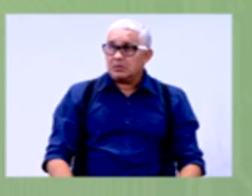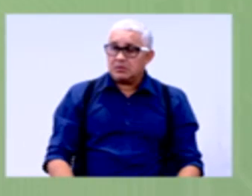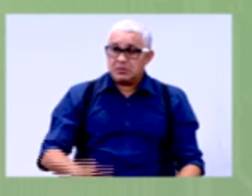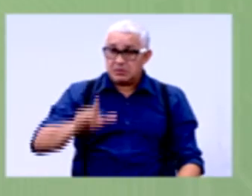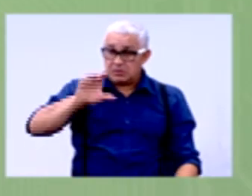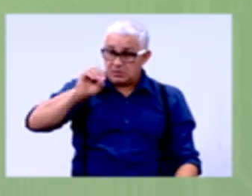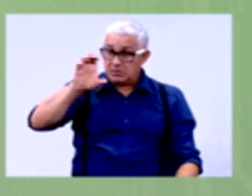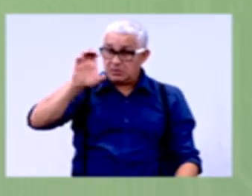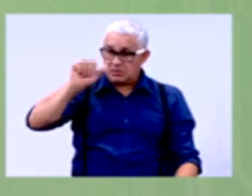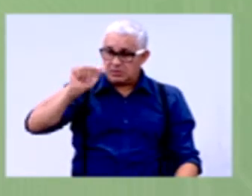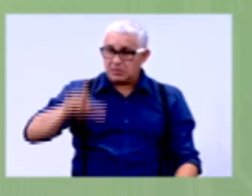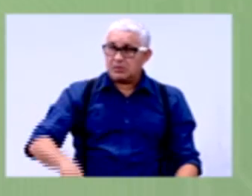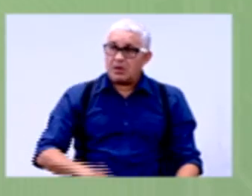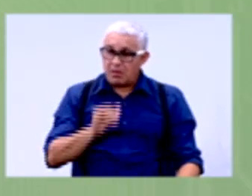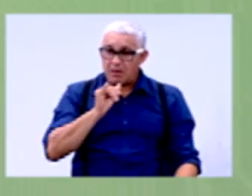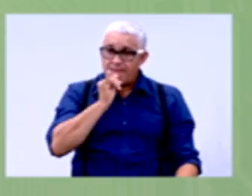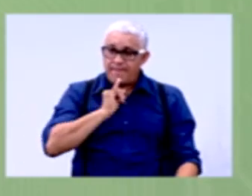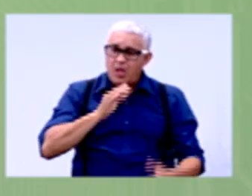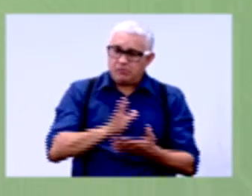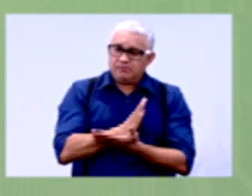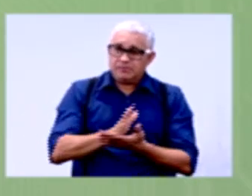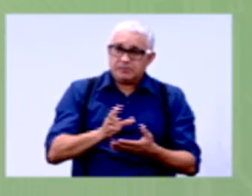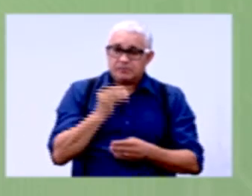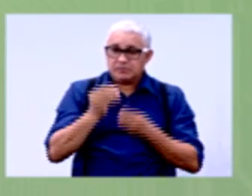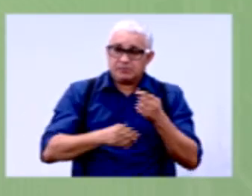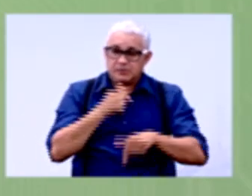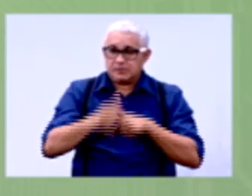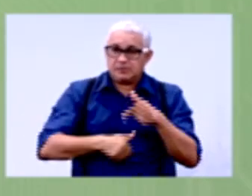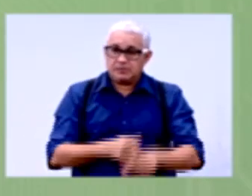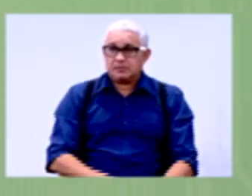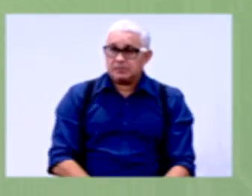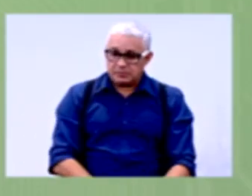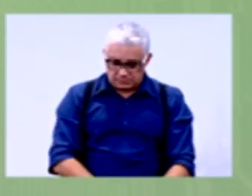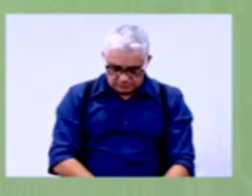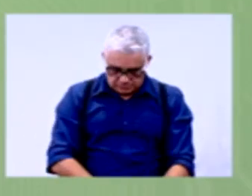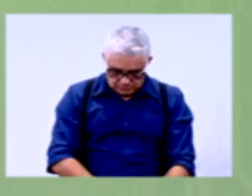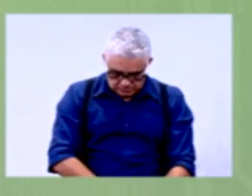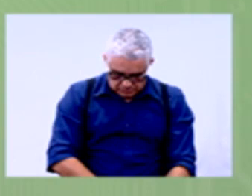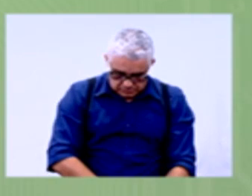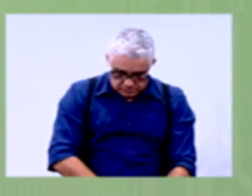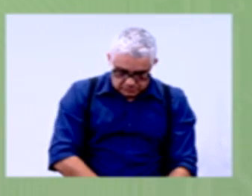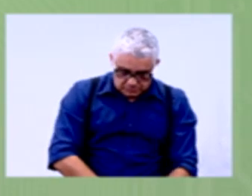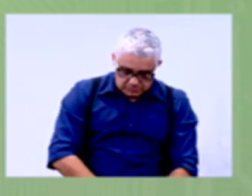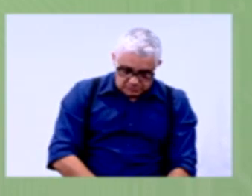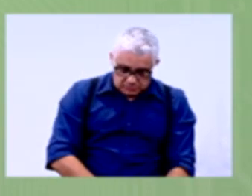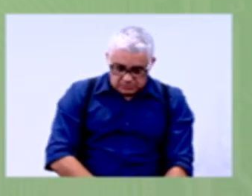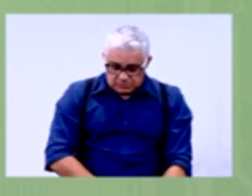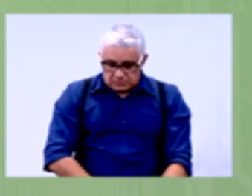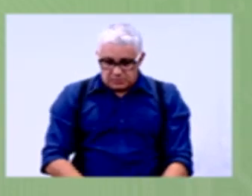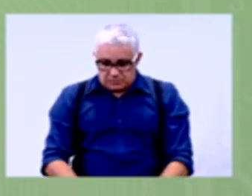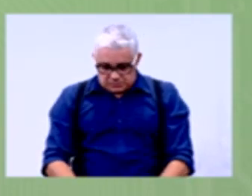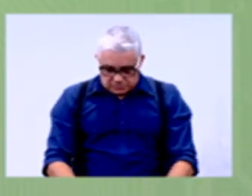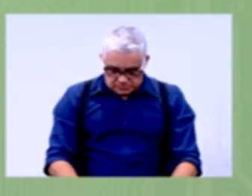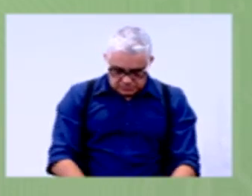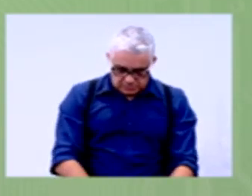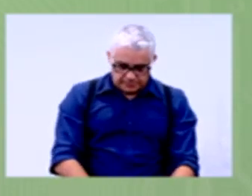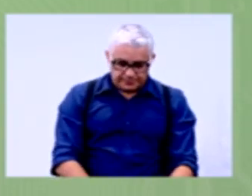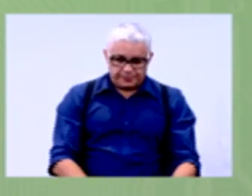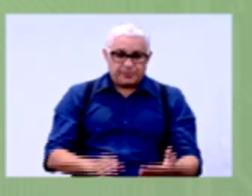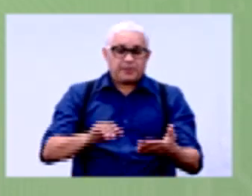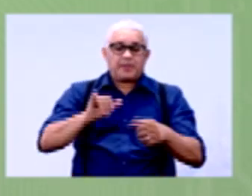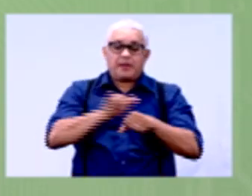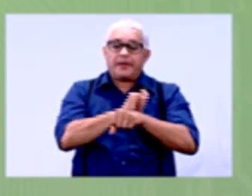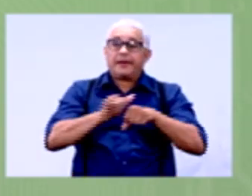né? Vamos ver alguns exemplos aqui de como funciona, né? A estratégia principal aqui, né, a gente vai